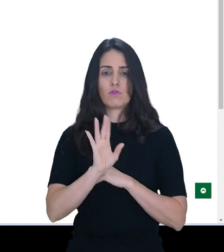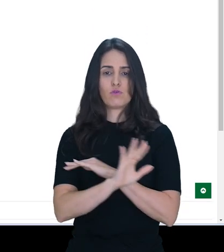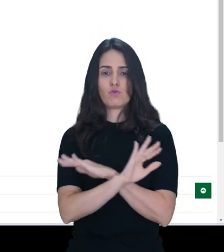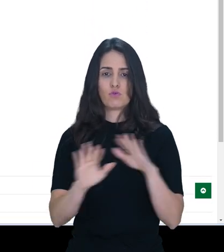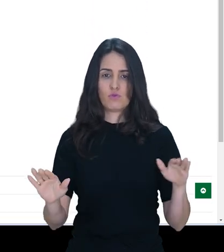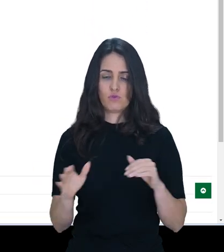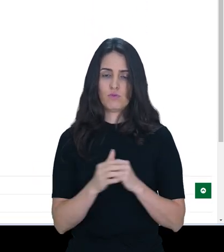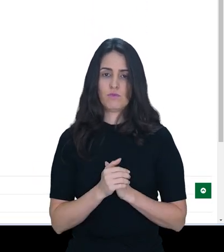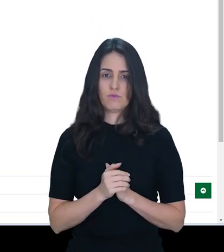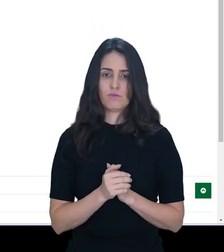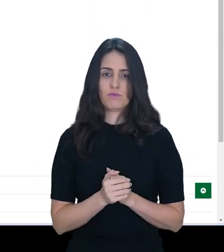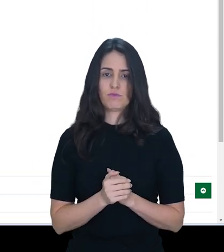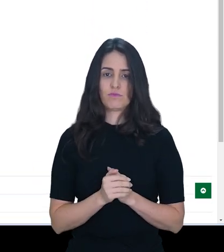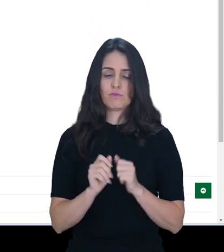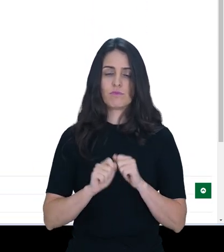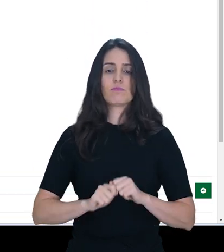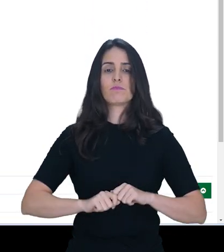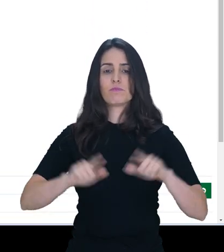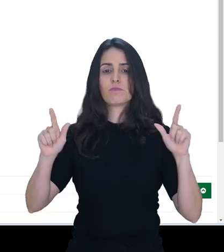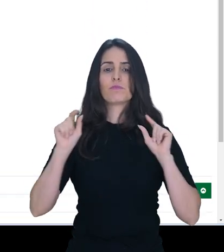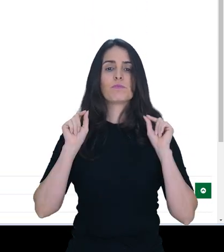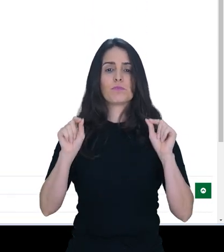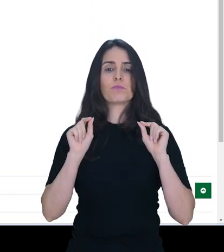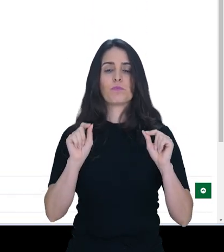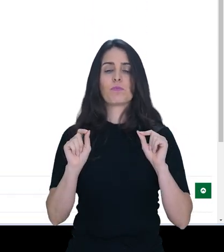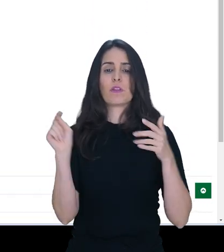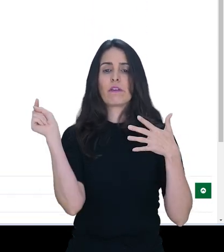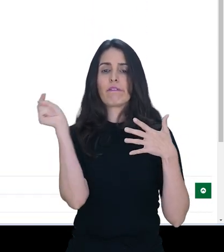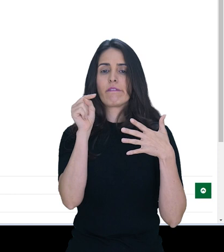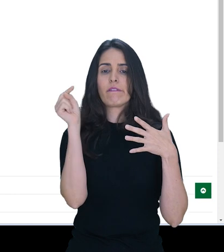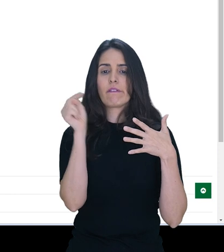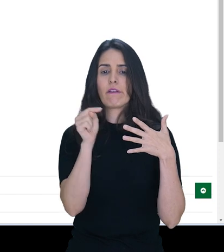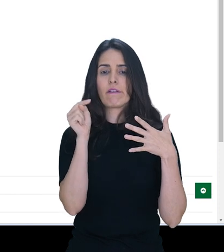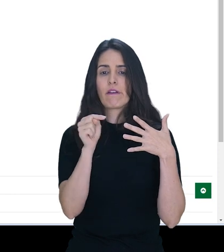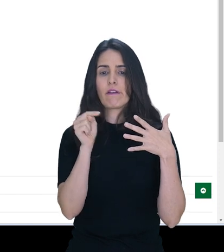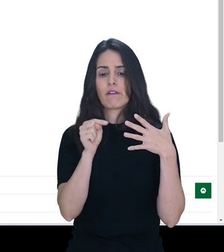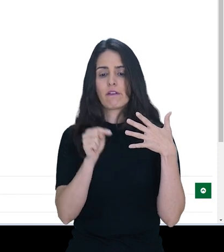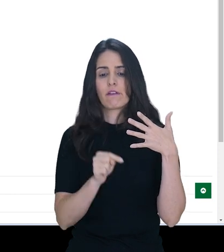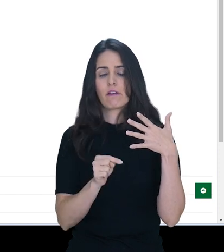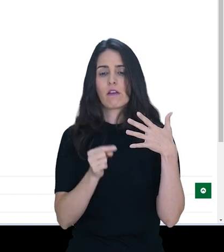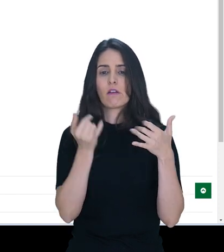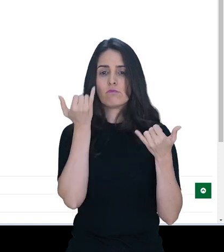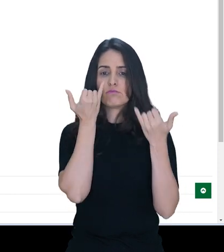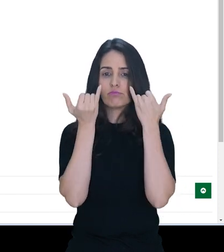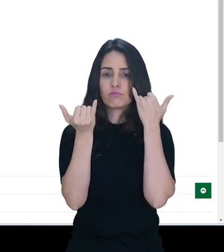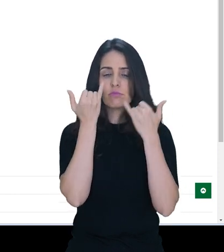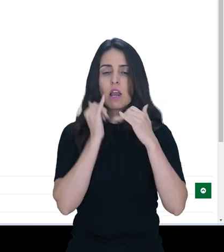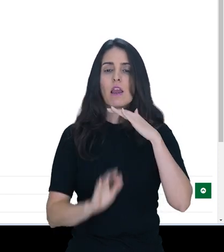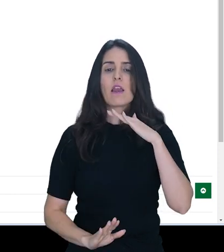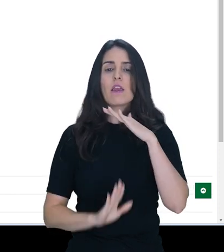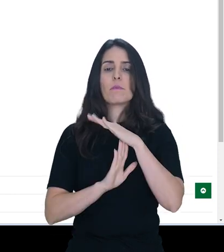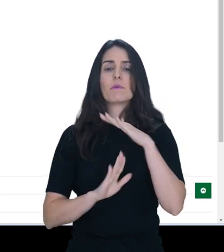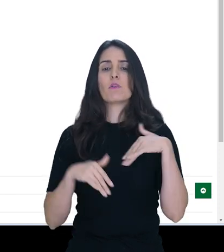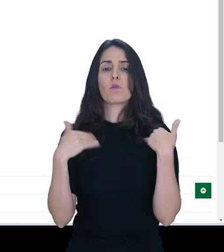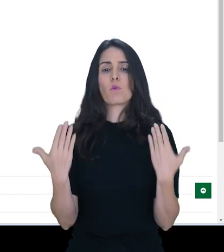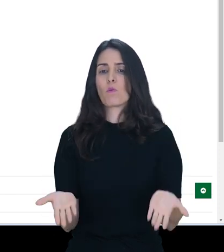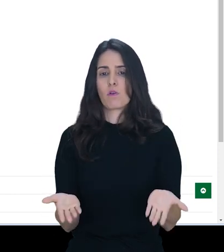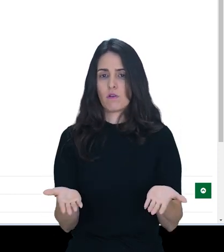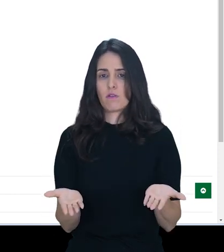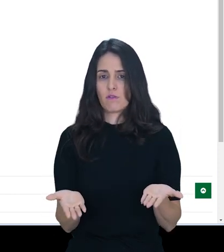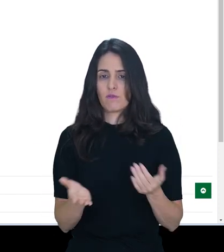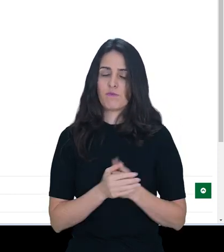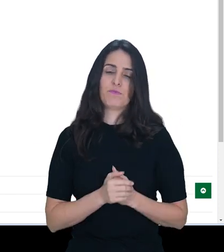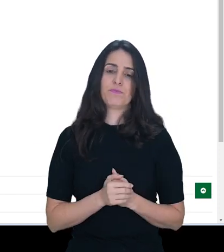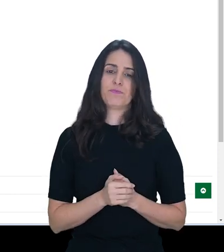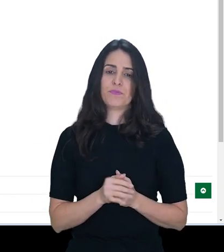aí ele vai me abrir a opção em cada uma para eu informar qual é o limite. Então, eu vou colocar